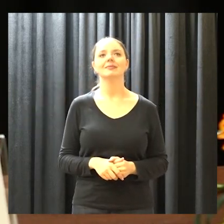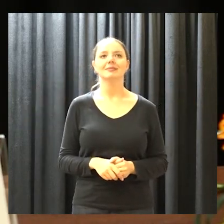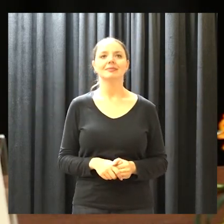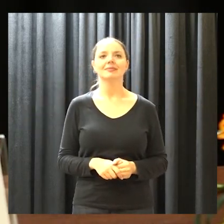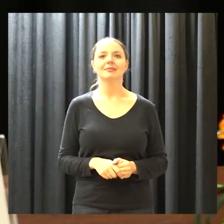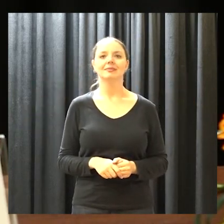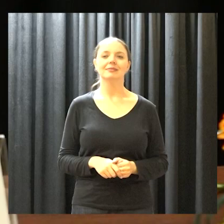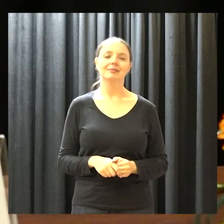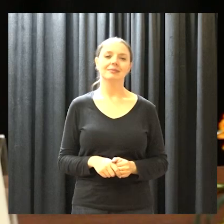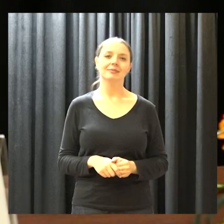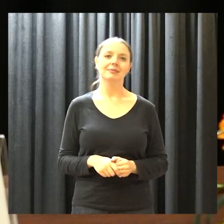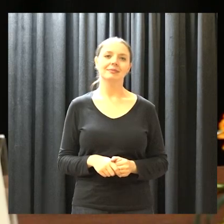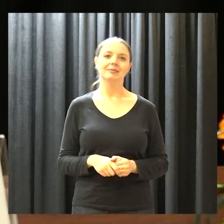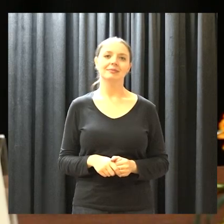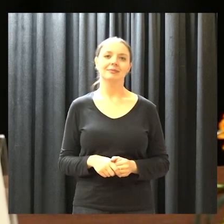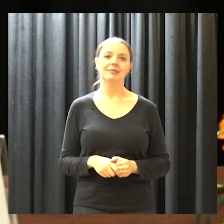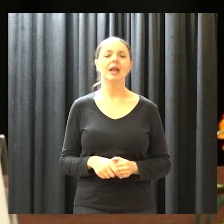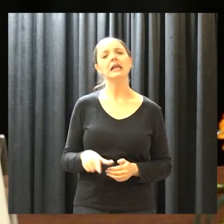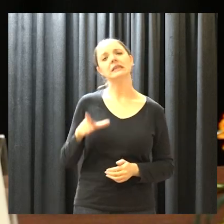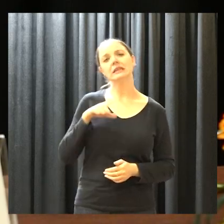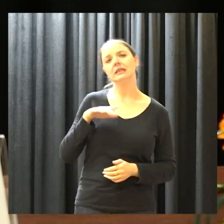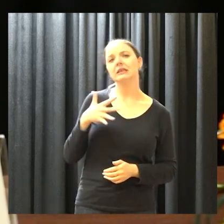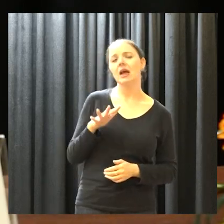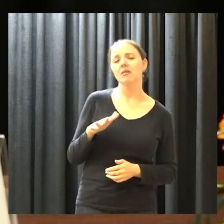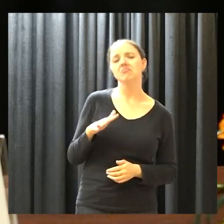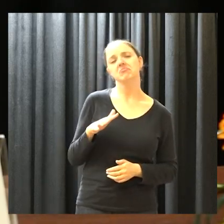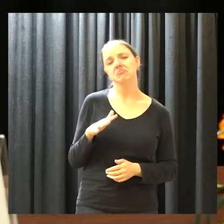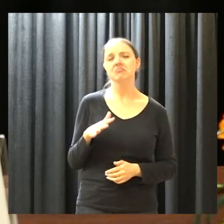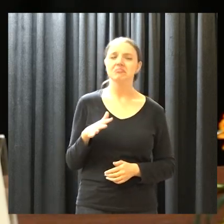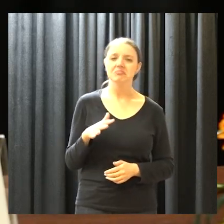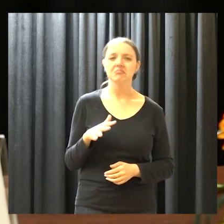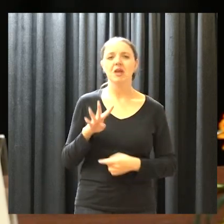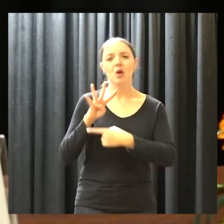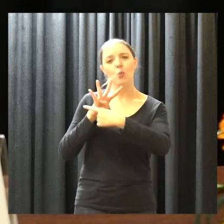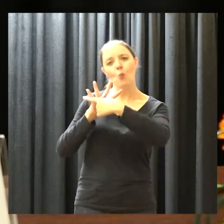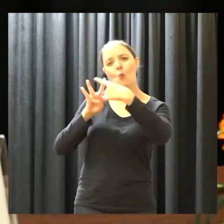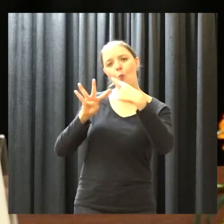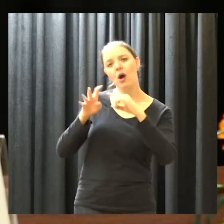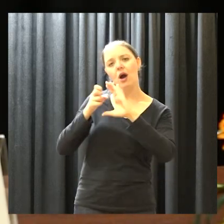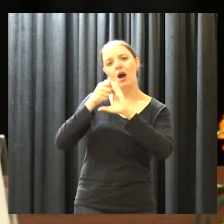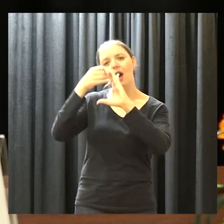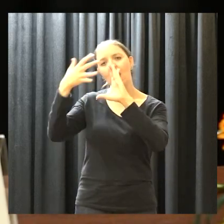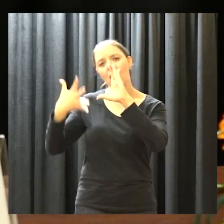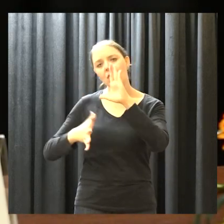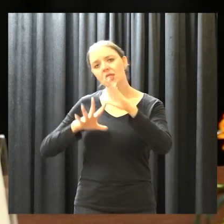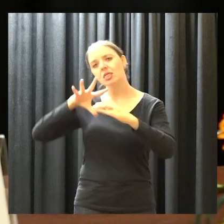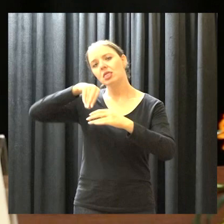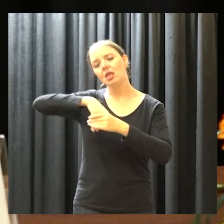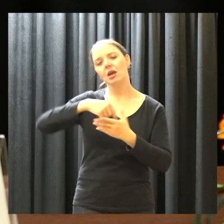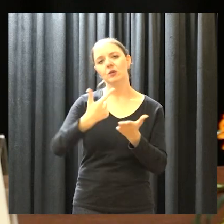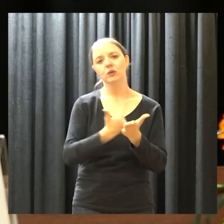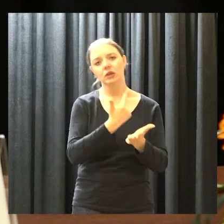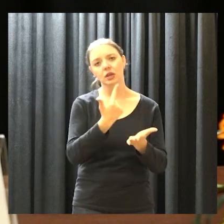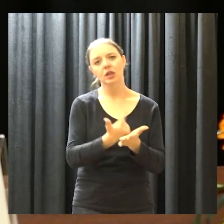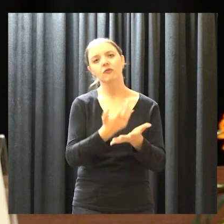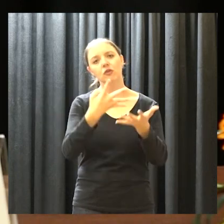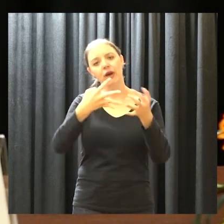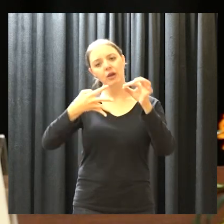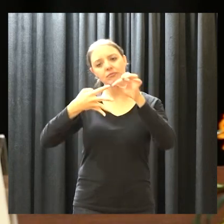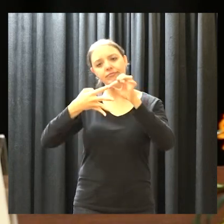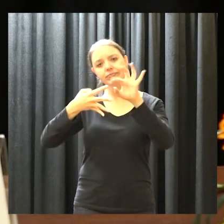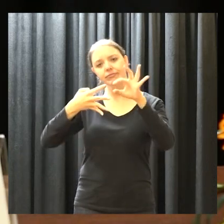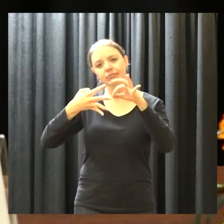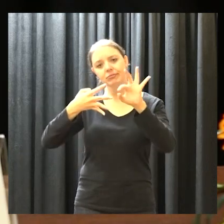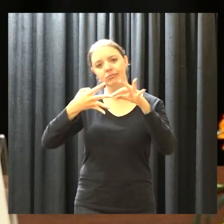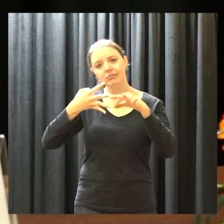Tem pelo menos, acho que eu vou dizer, quatro características, quatro questões nesse e-book que eu queria colocar para vocês. A primeira, é